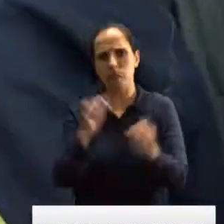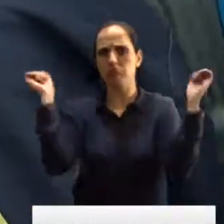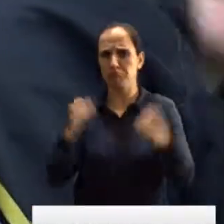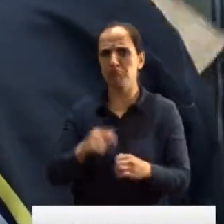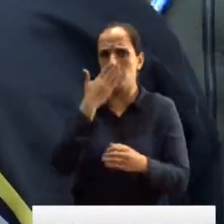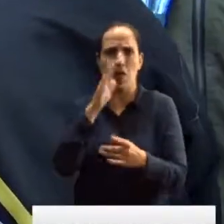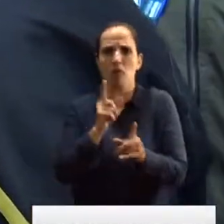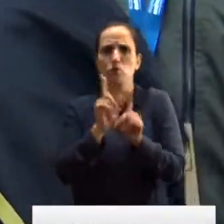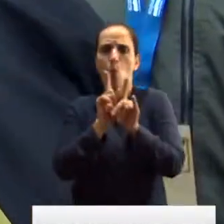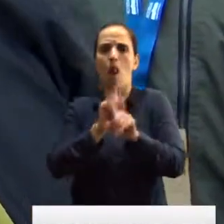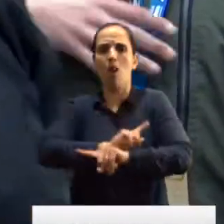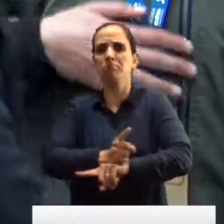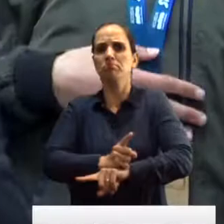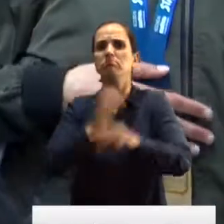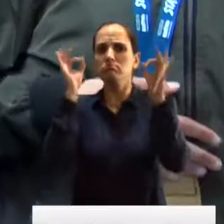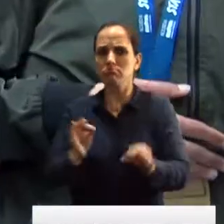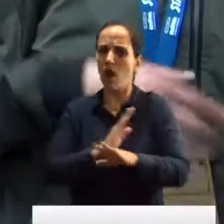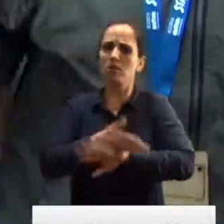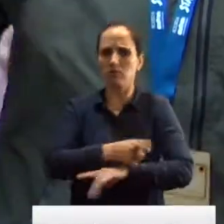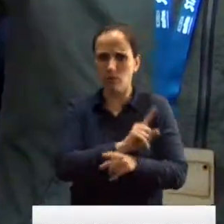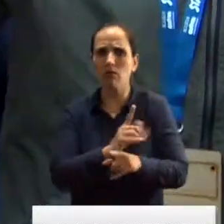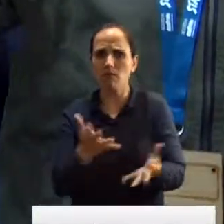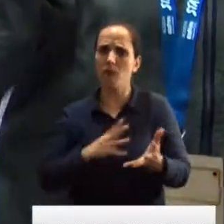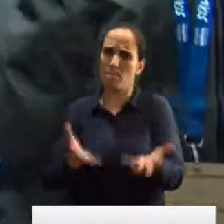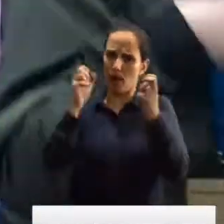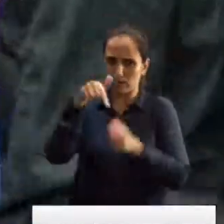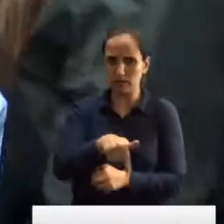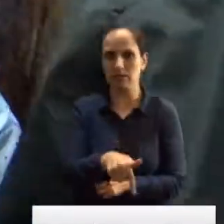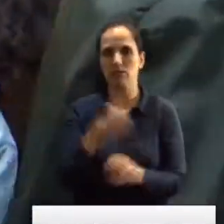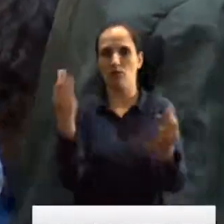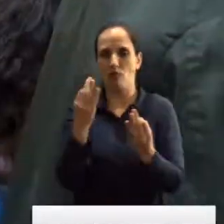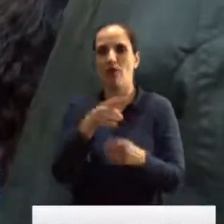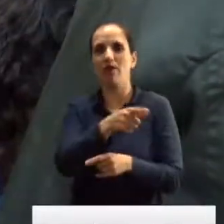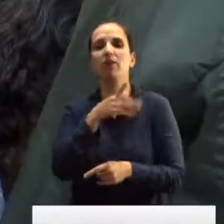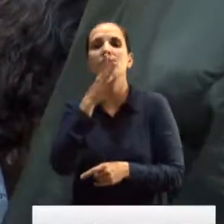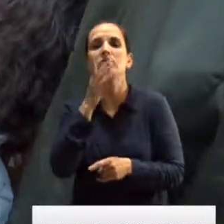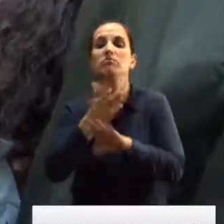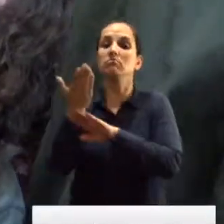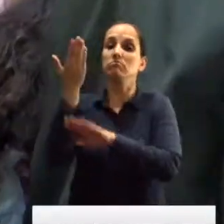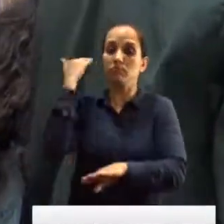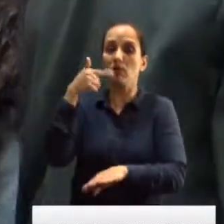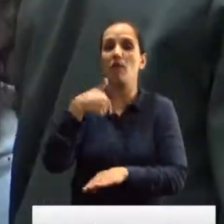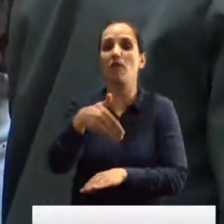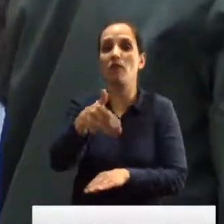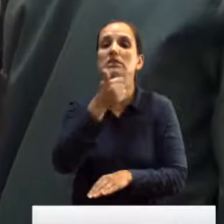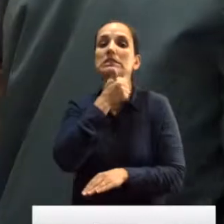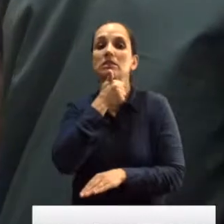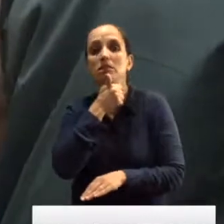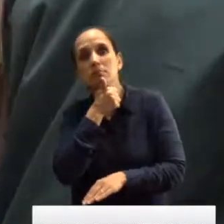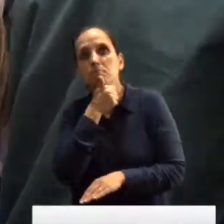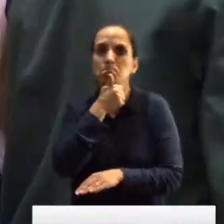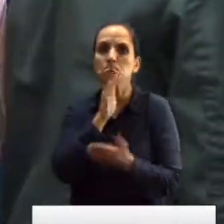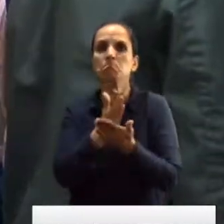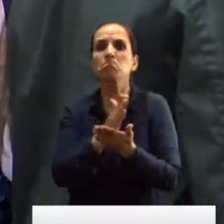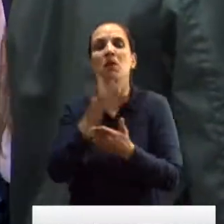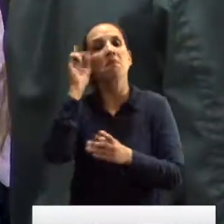portanto, acessível a que este seminário se realizasse. Disseram à altura que iam decidir, passado 3 dias